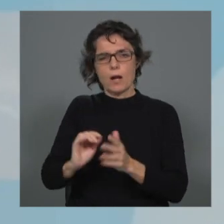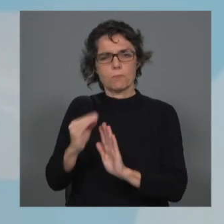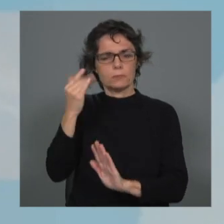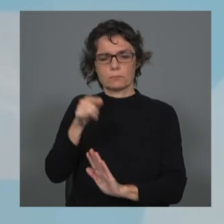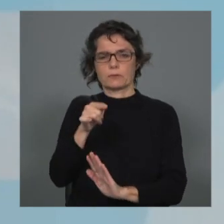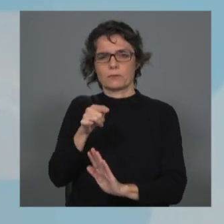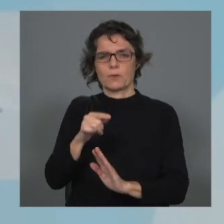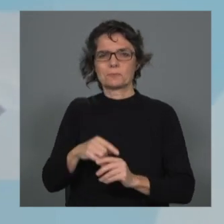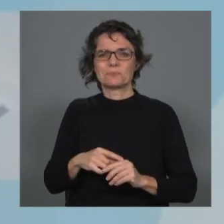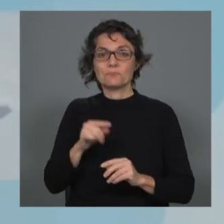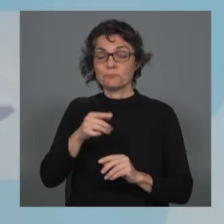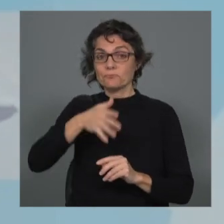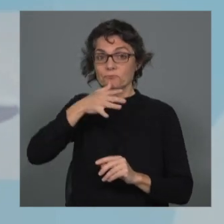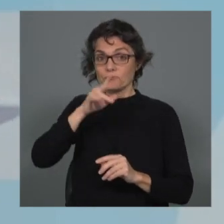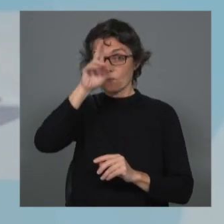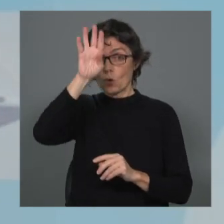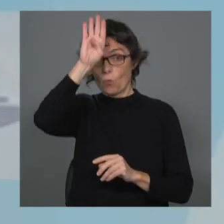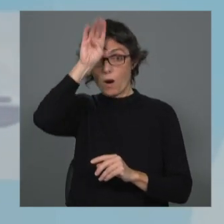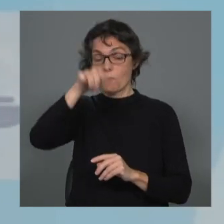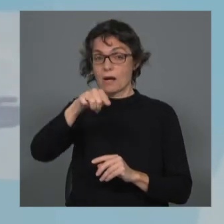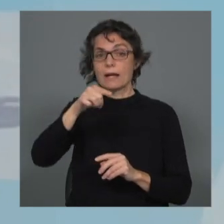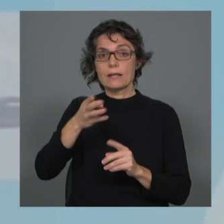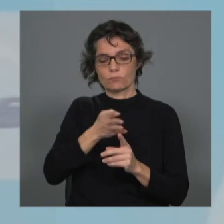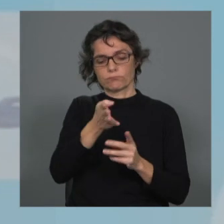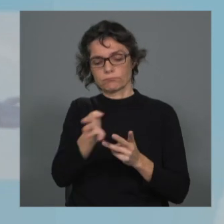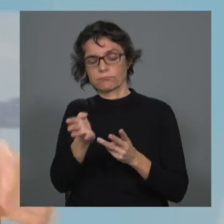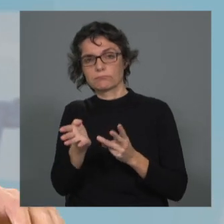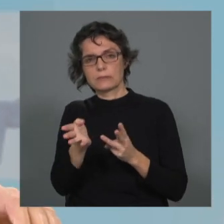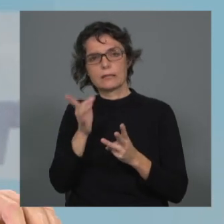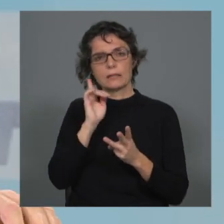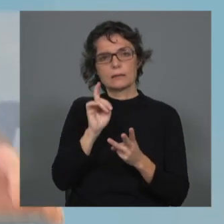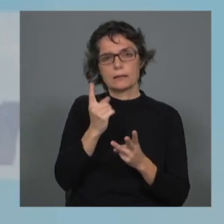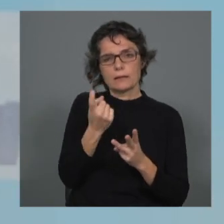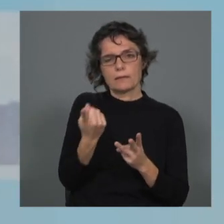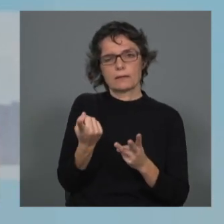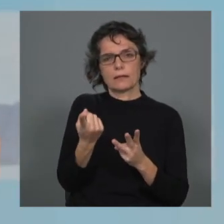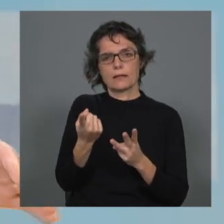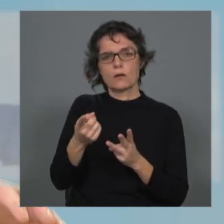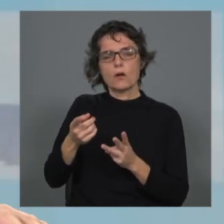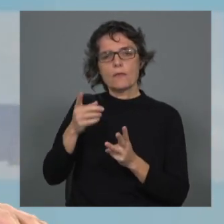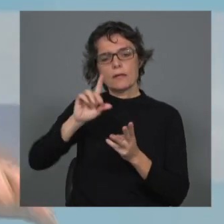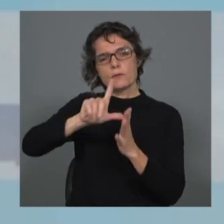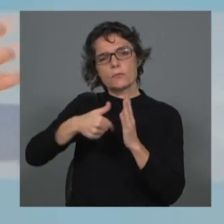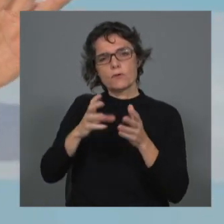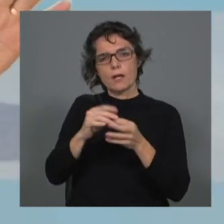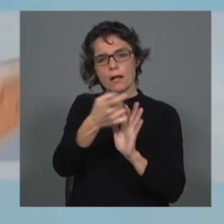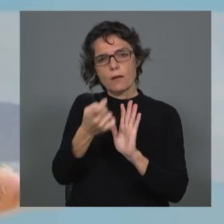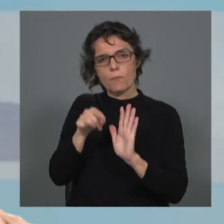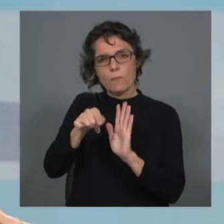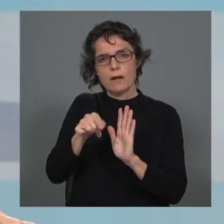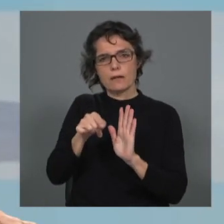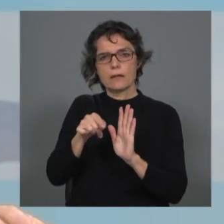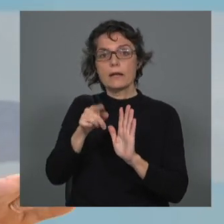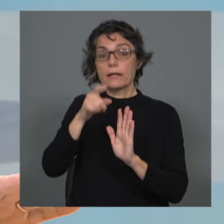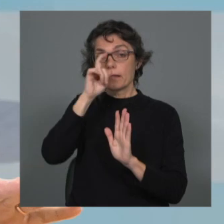temos aqui 3 caminhos, todos eles necessários para este projeto de paz que o Papa quer propor e que lembra no início de cada ano, enfim, como